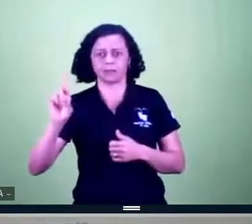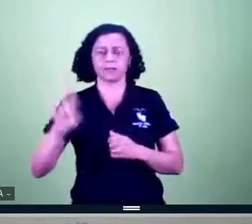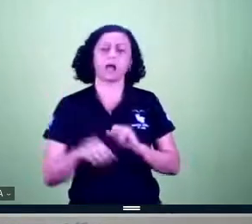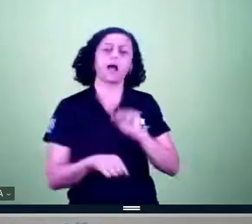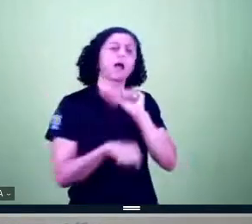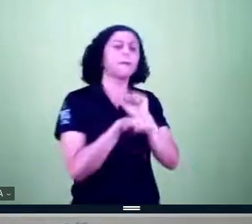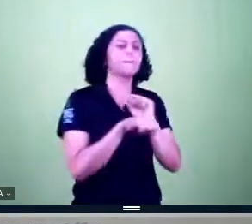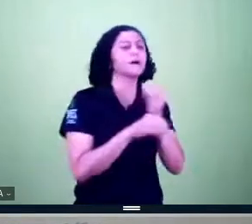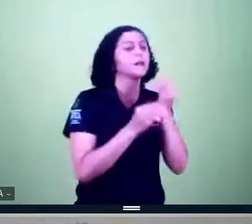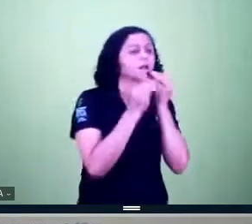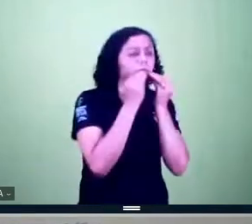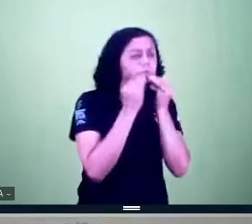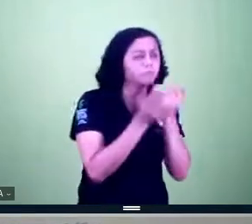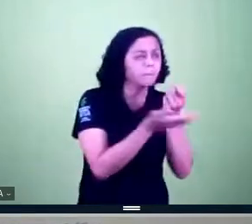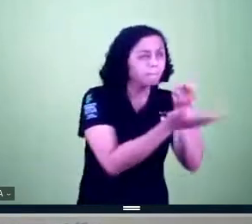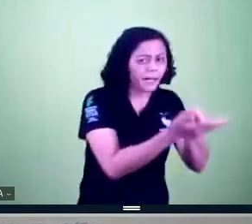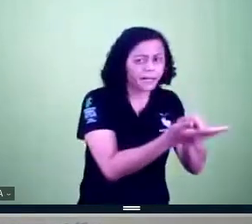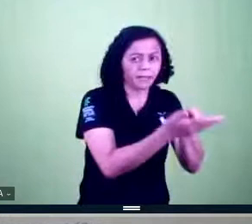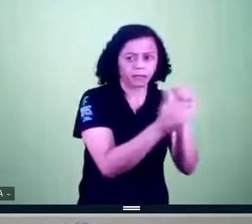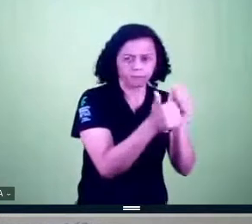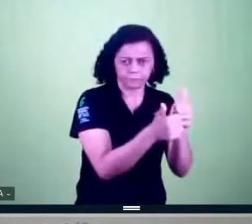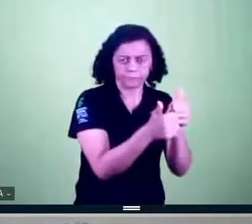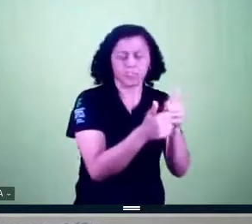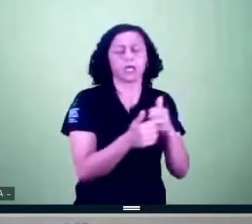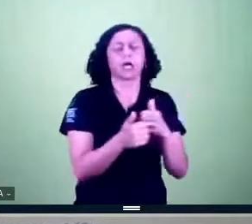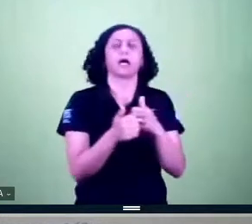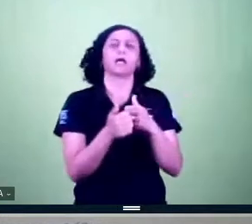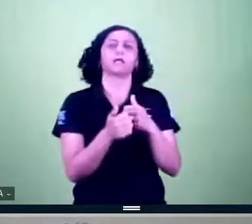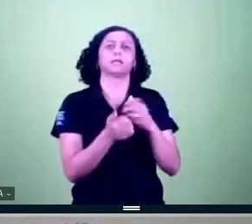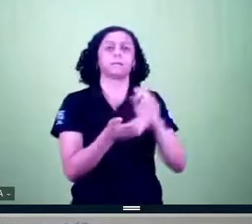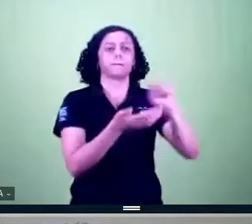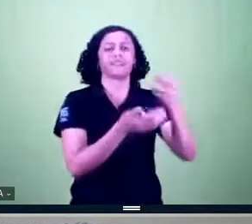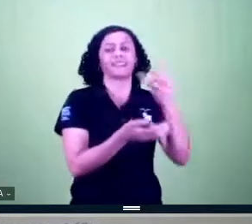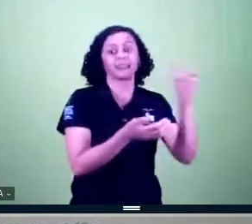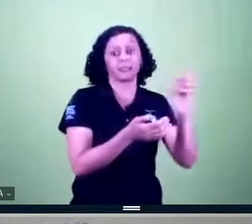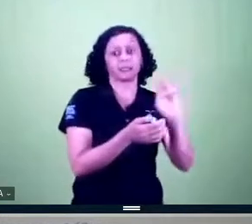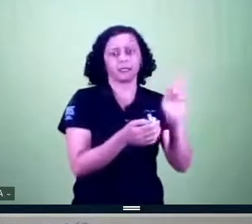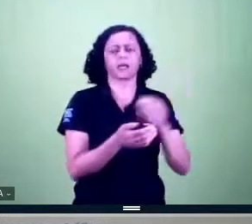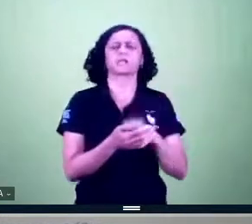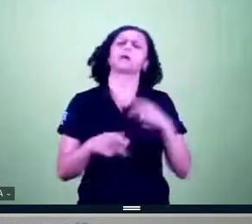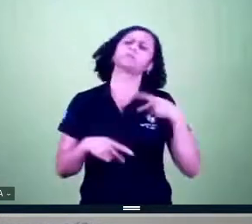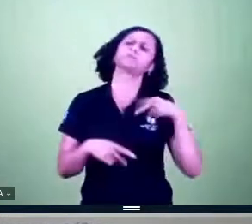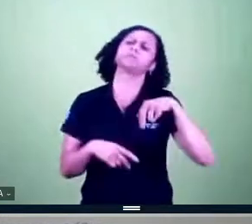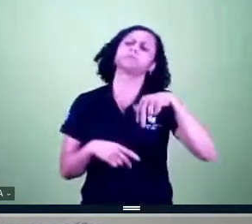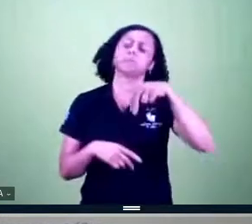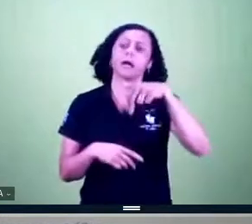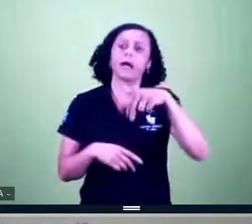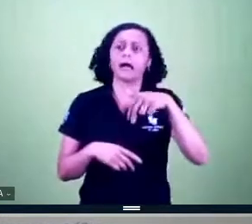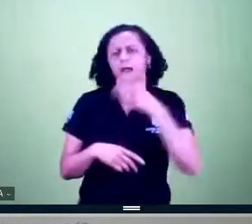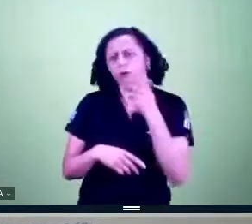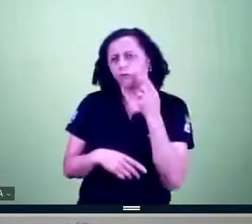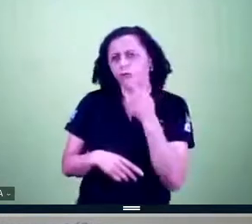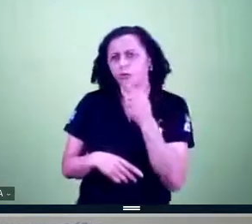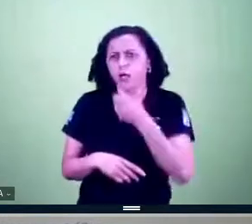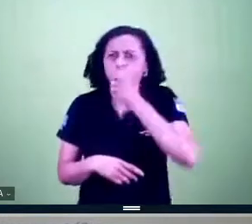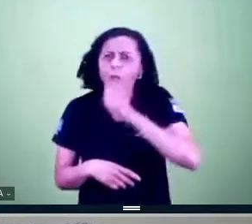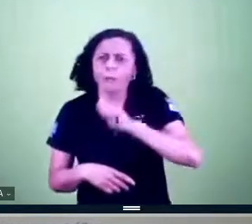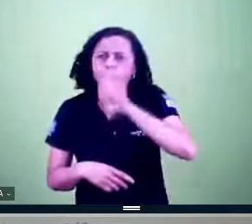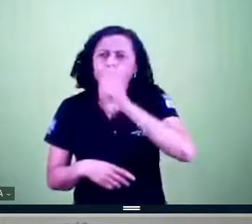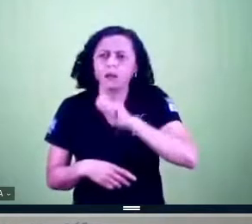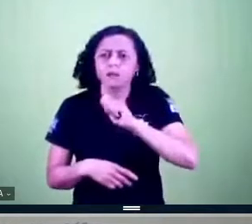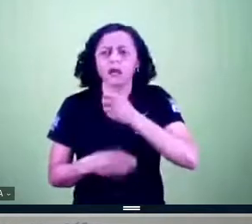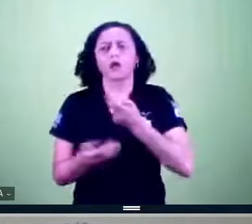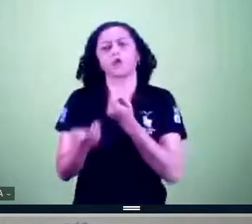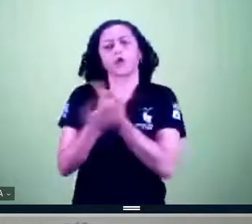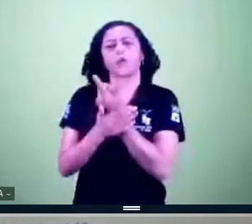30 reais aqui. Continuou o seu caminho. Chegou ali, quer comprar um doce, um picolé, deixou ali mais 20 reais.